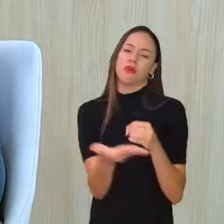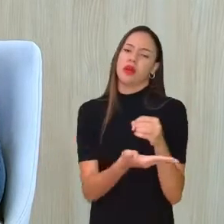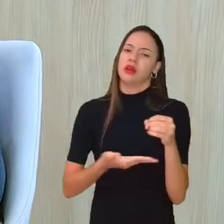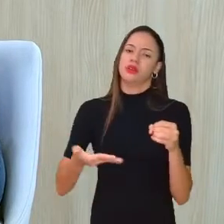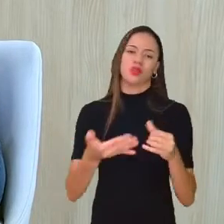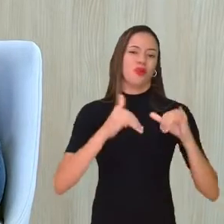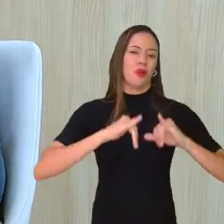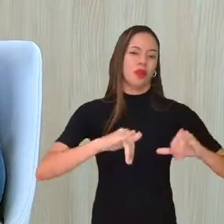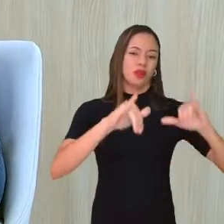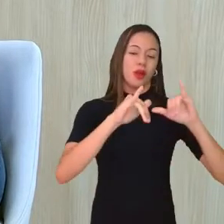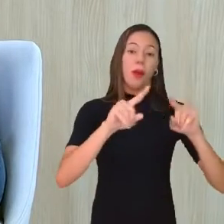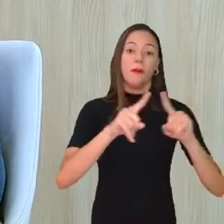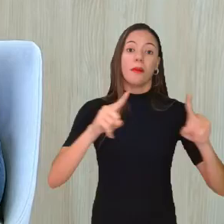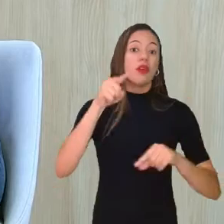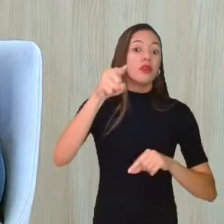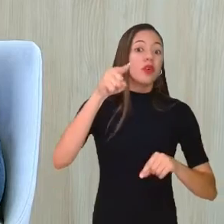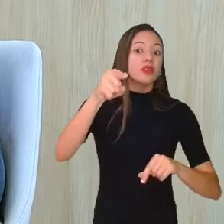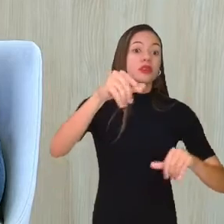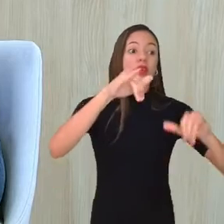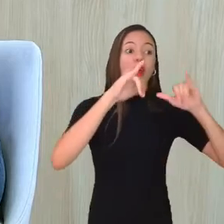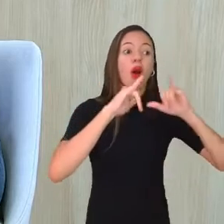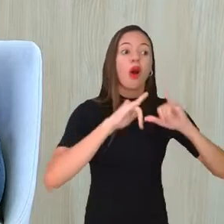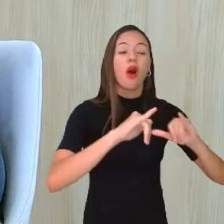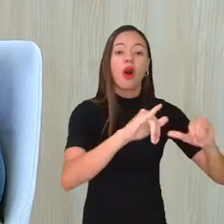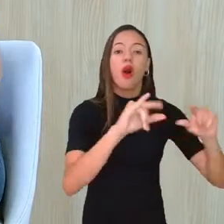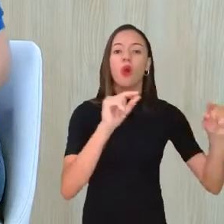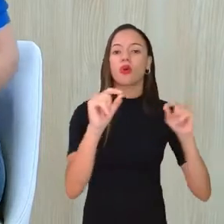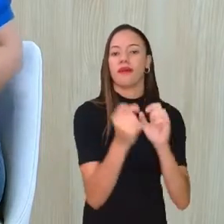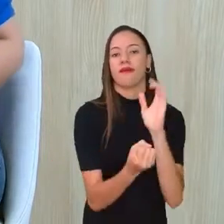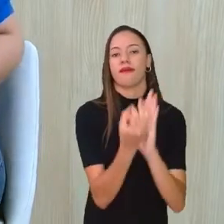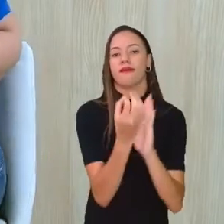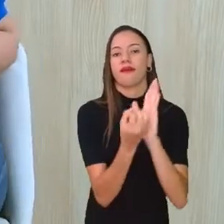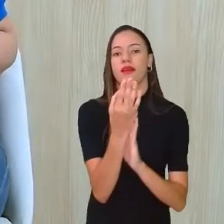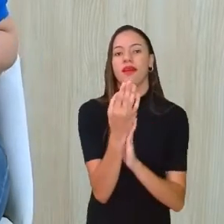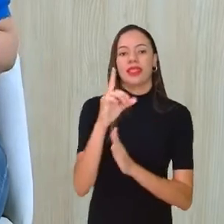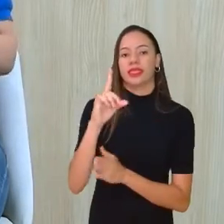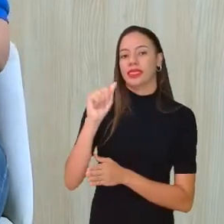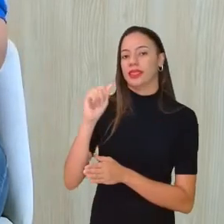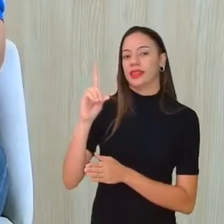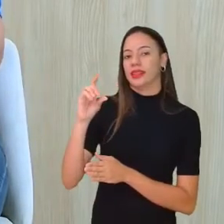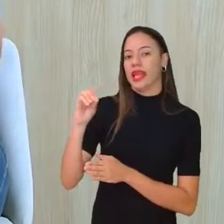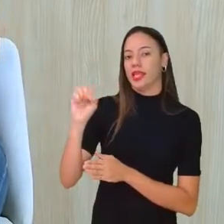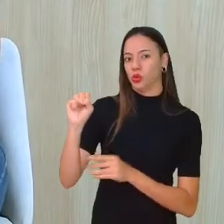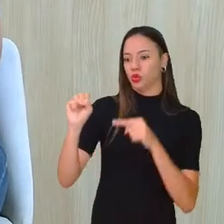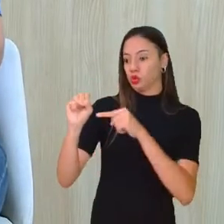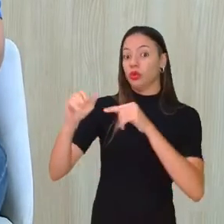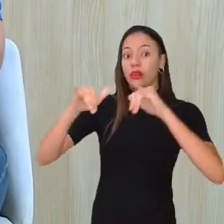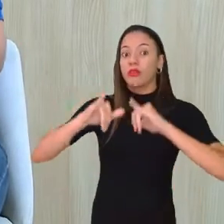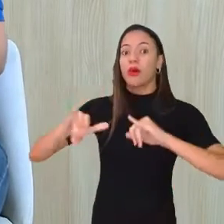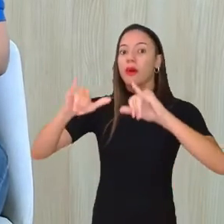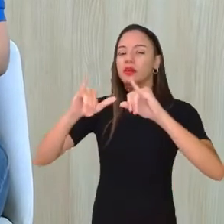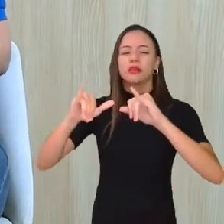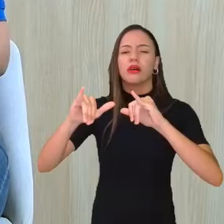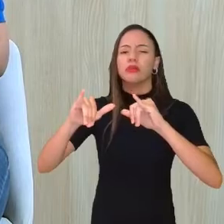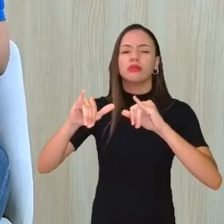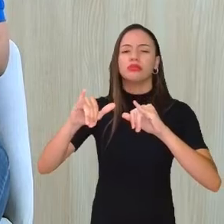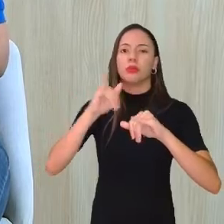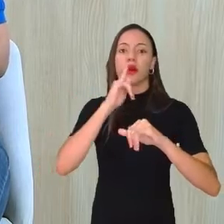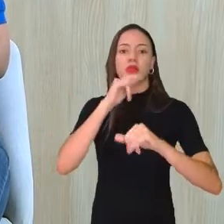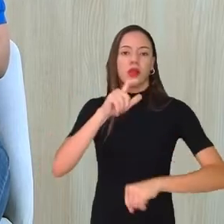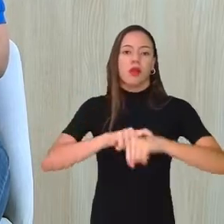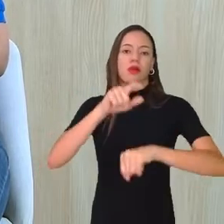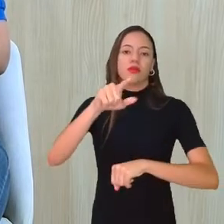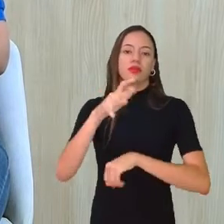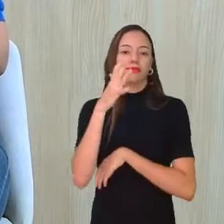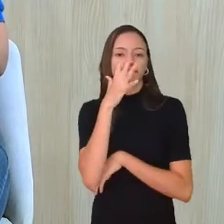né? Mas você está informando, você está gerando dados para essas plataformas a partir do momento em que você assiste a um